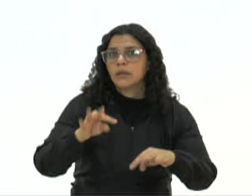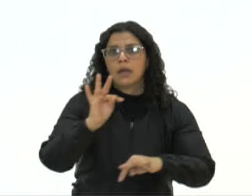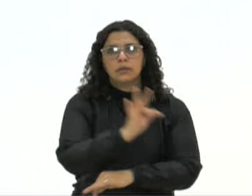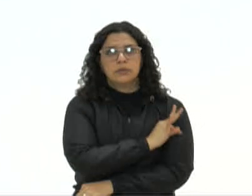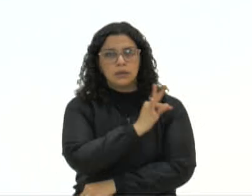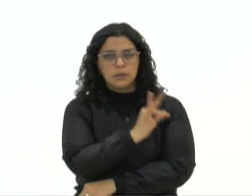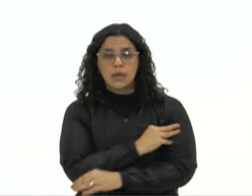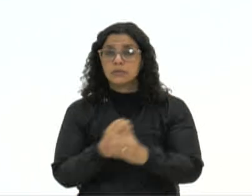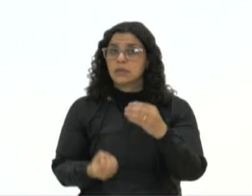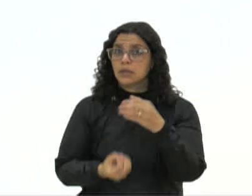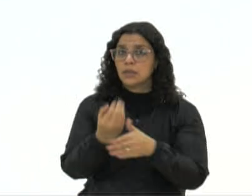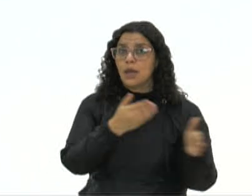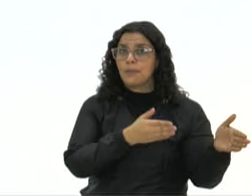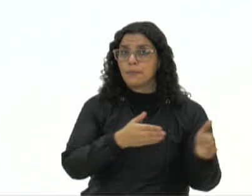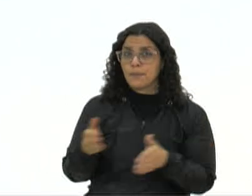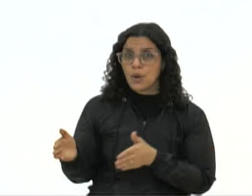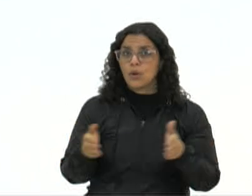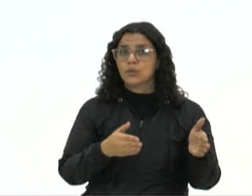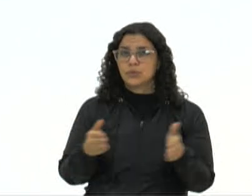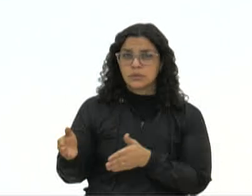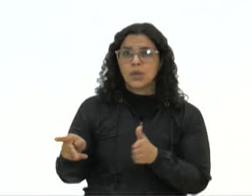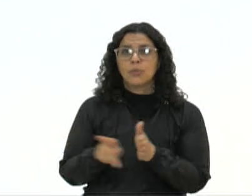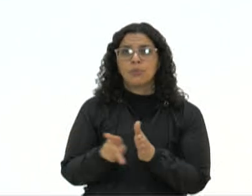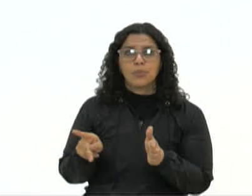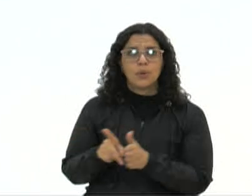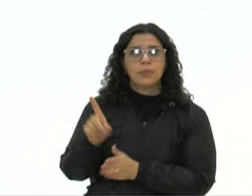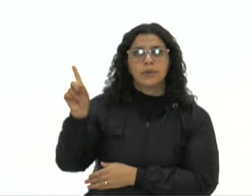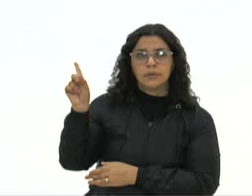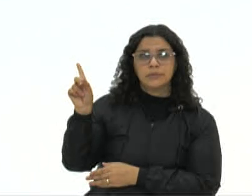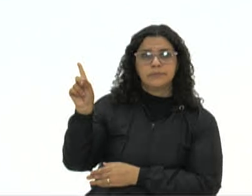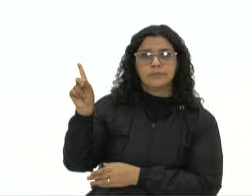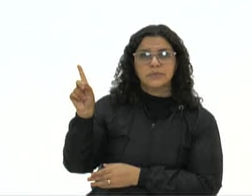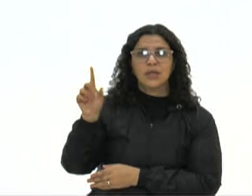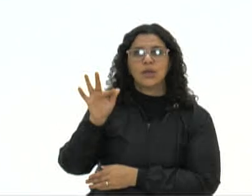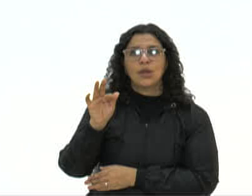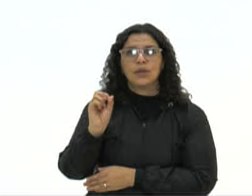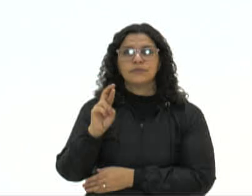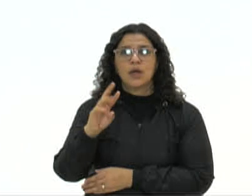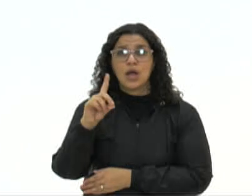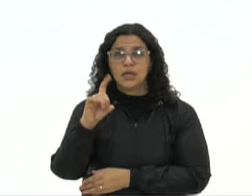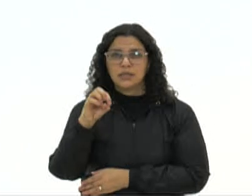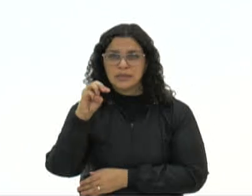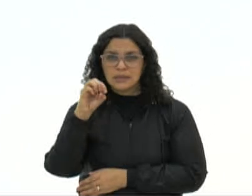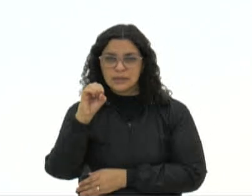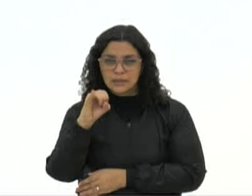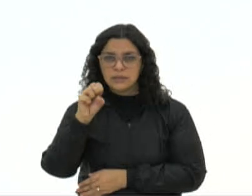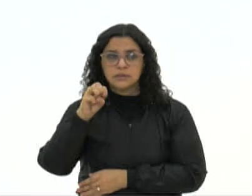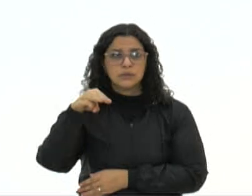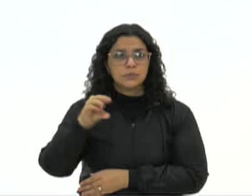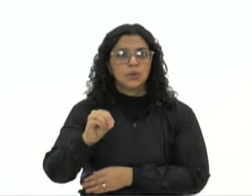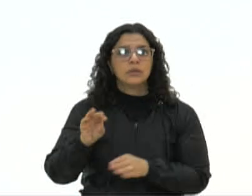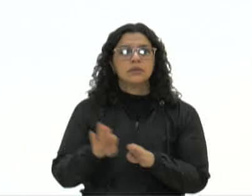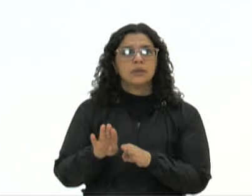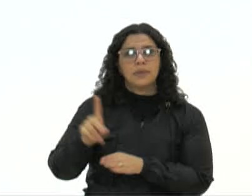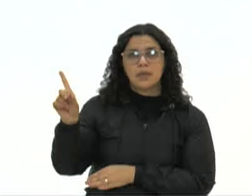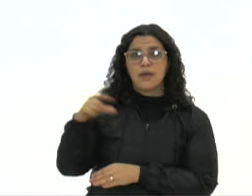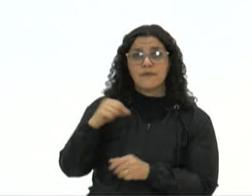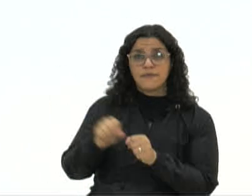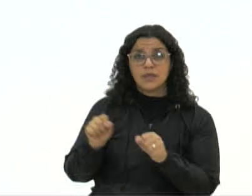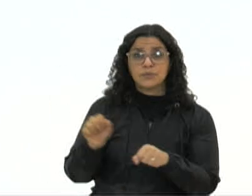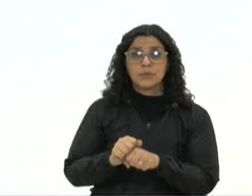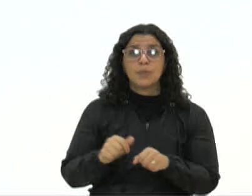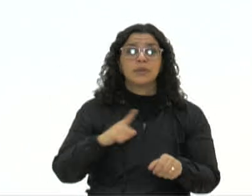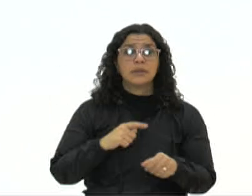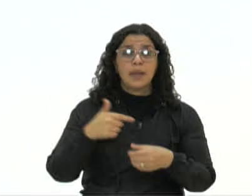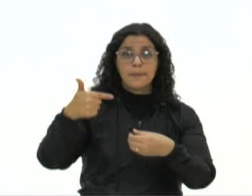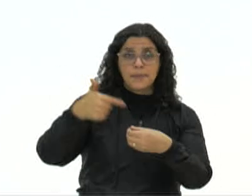criam-se as linhas de produção, o Fordismo, depois o Toyotismo. O ferro, o carvão e a energia a vapor são substituídas por aço, eletricidade